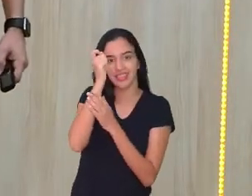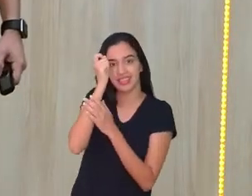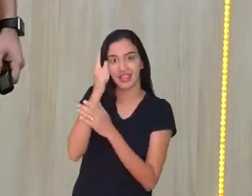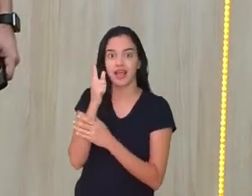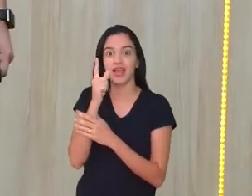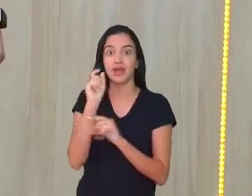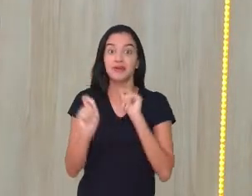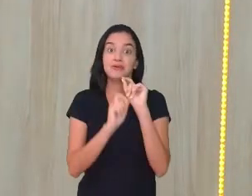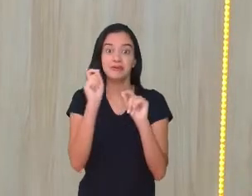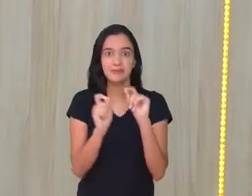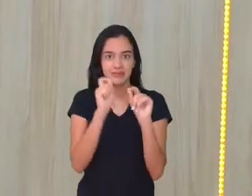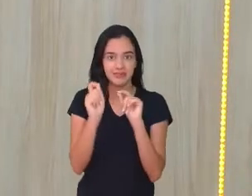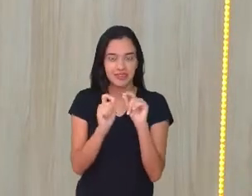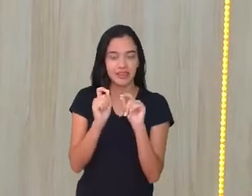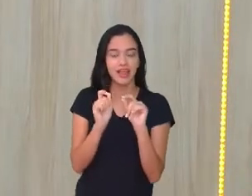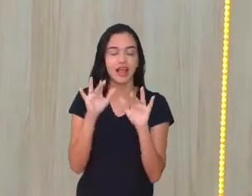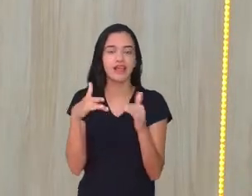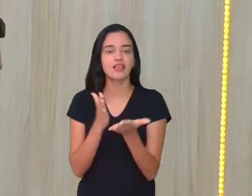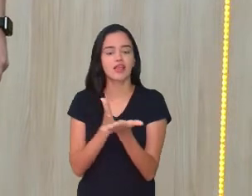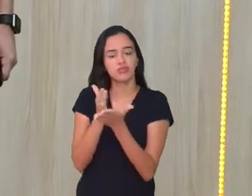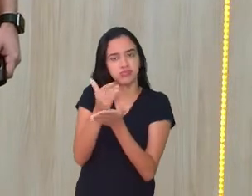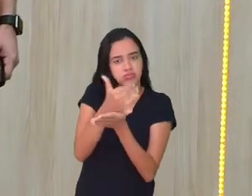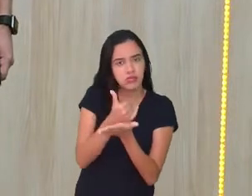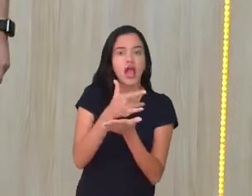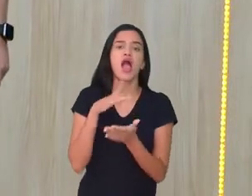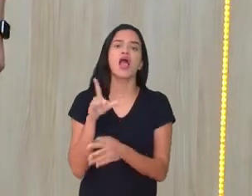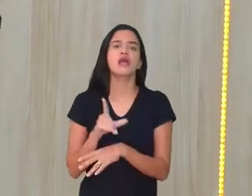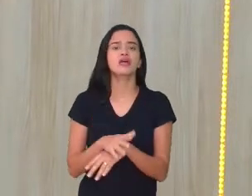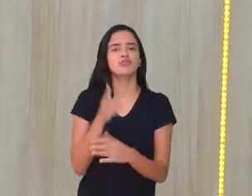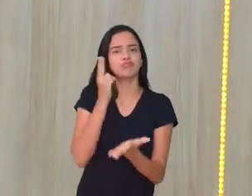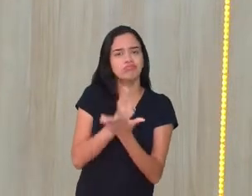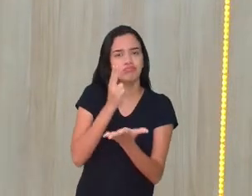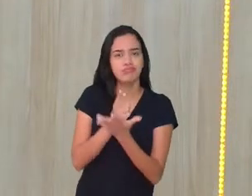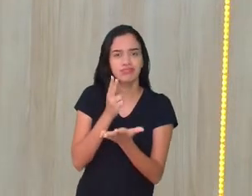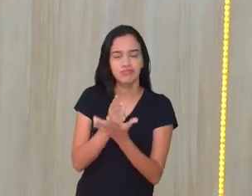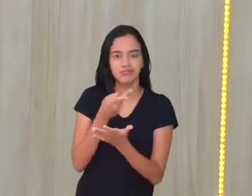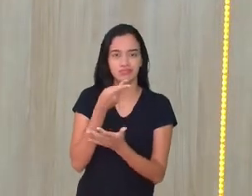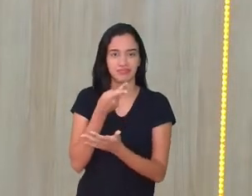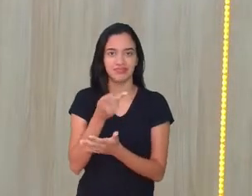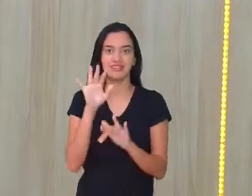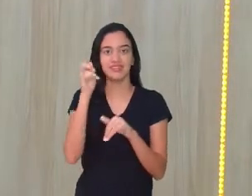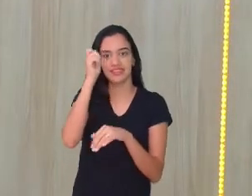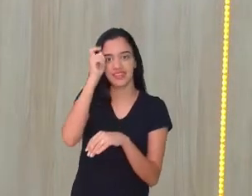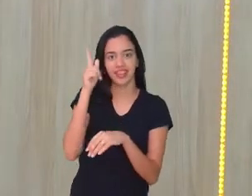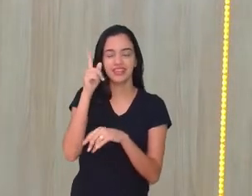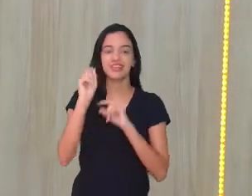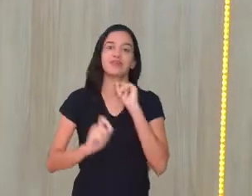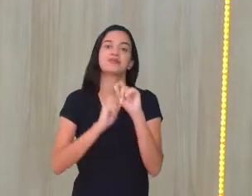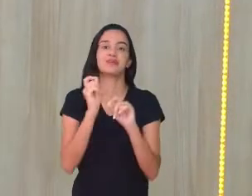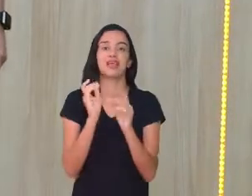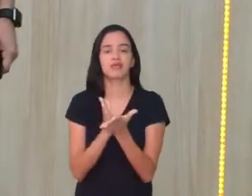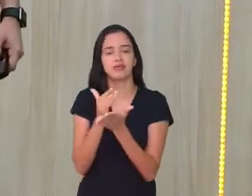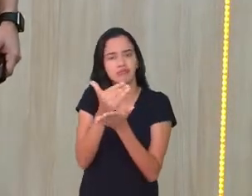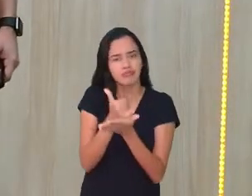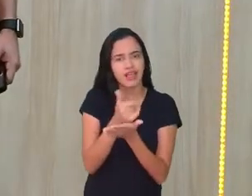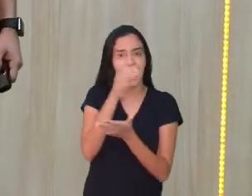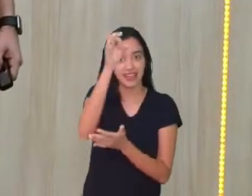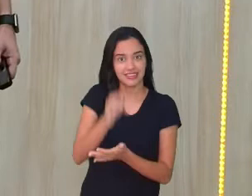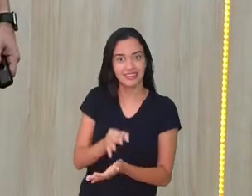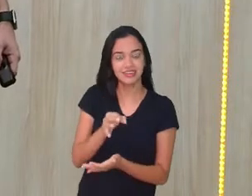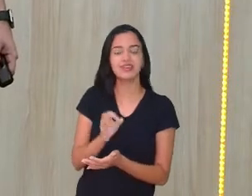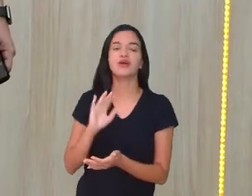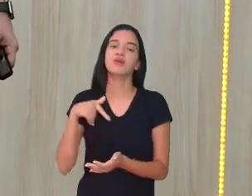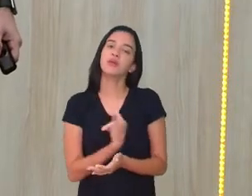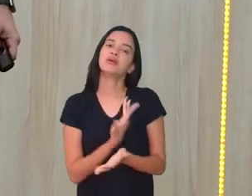de estatística, tá bom? E claro, como eu sempre falo para vocês, que essa ideia aí da estatística, certo? A